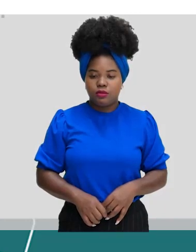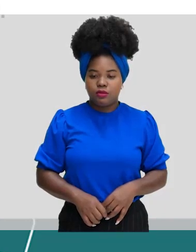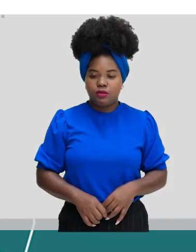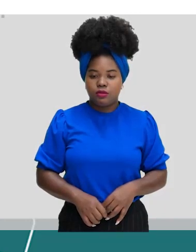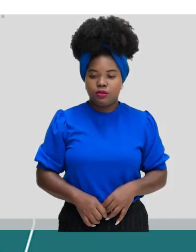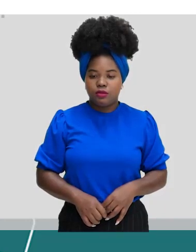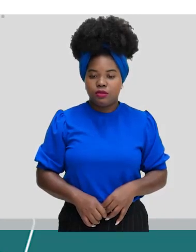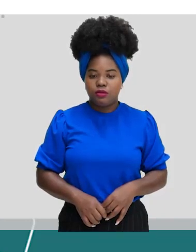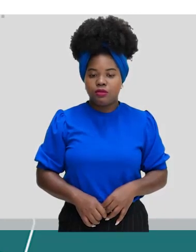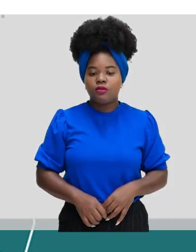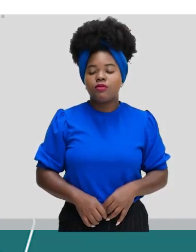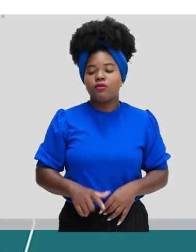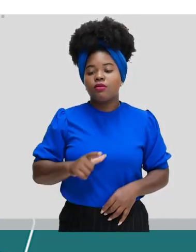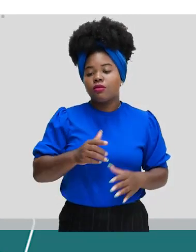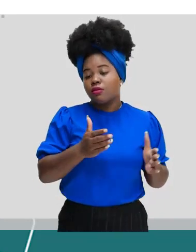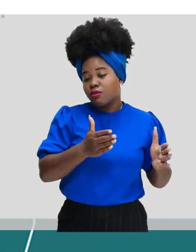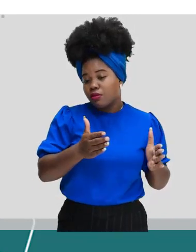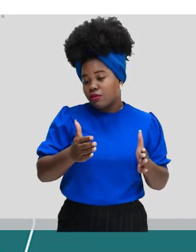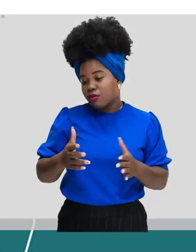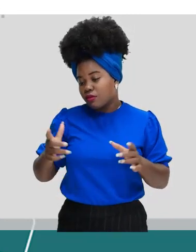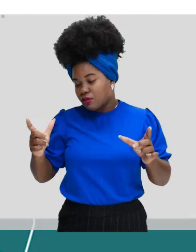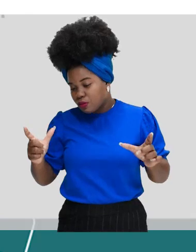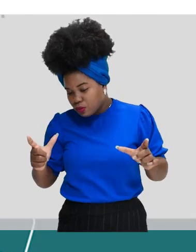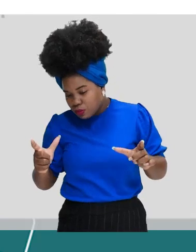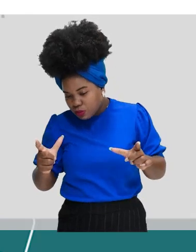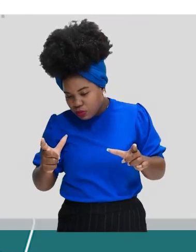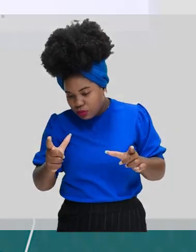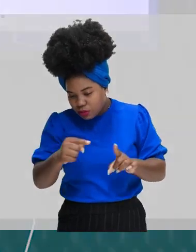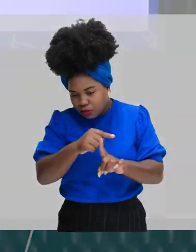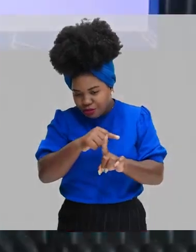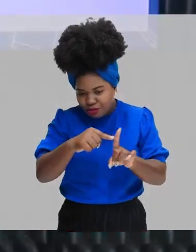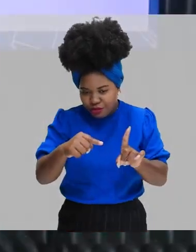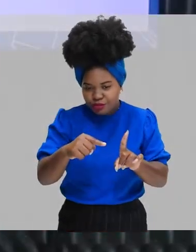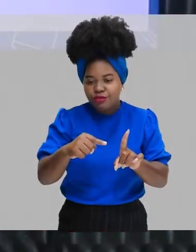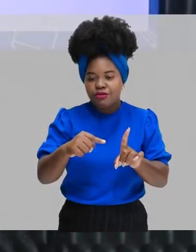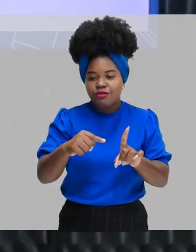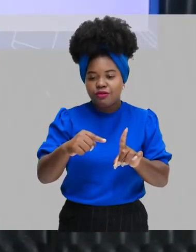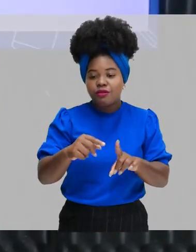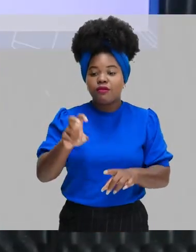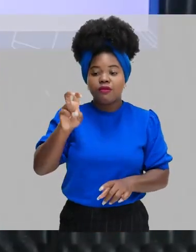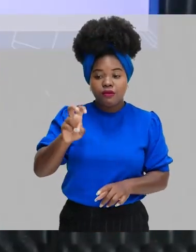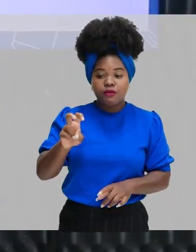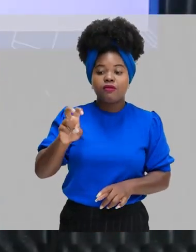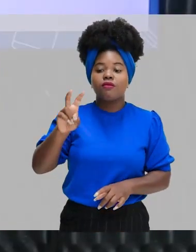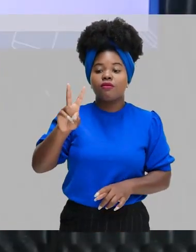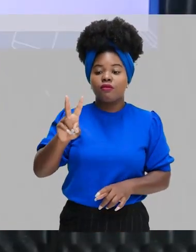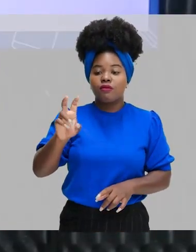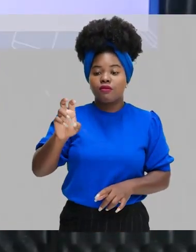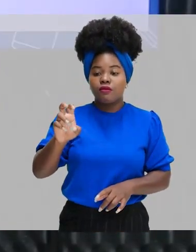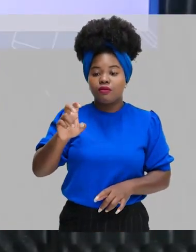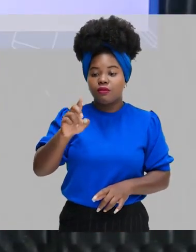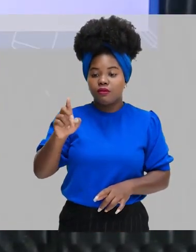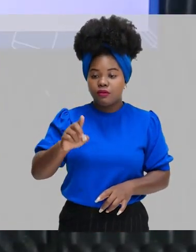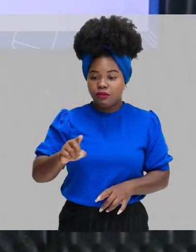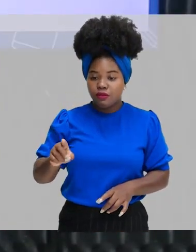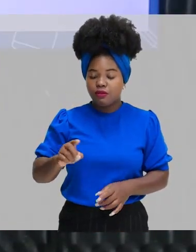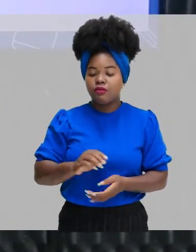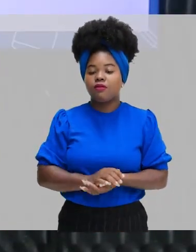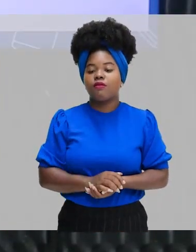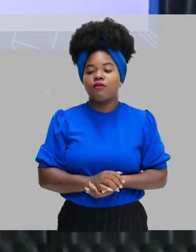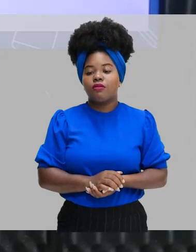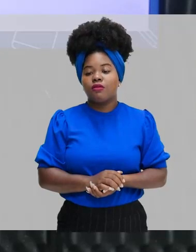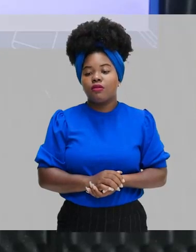né esse processo de redução pela metade vai acontecer cinco vezes considerando que o medicamento